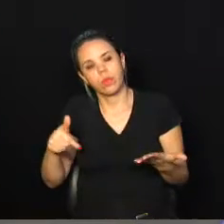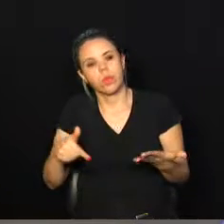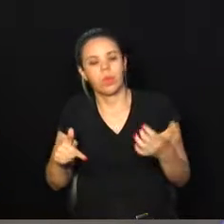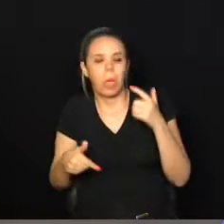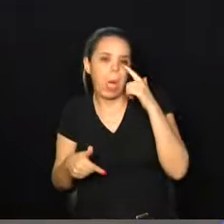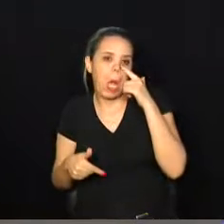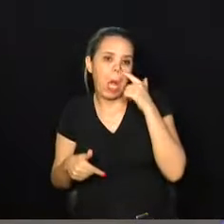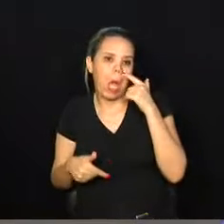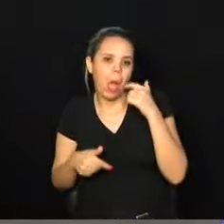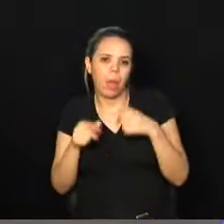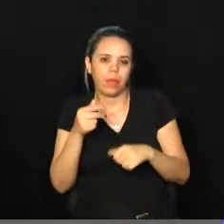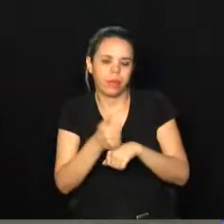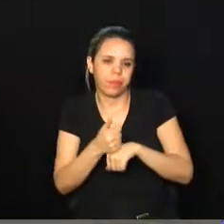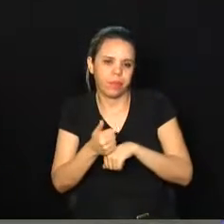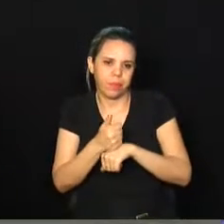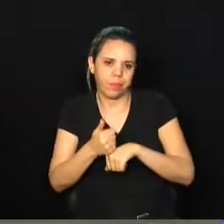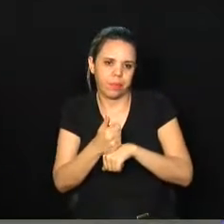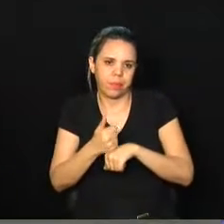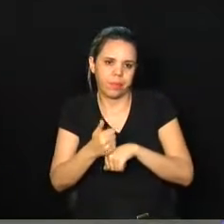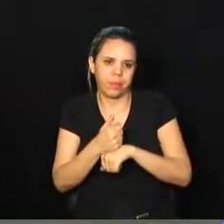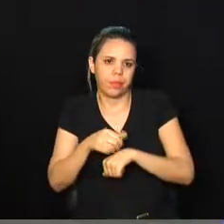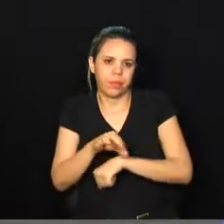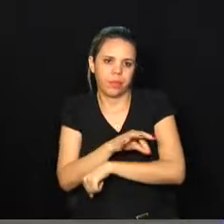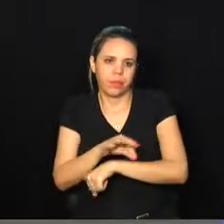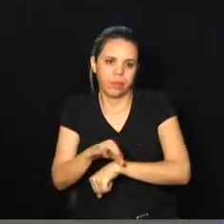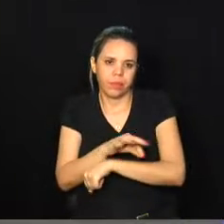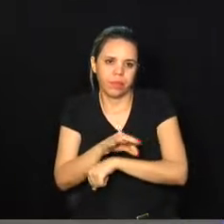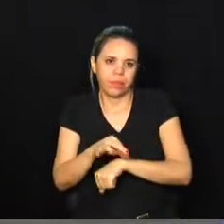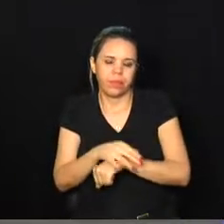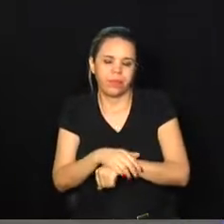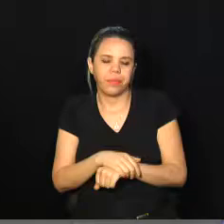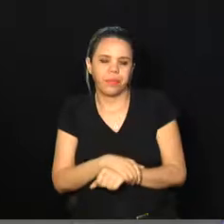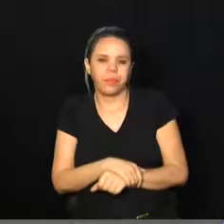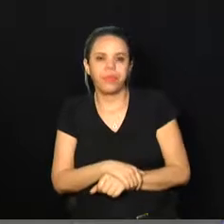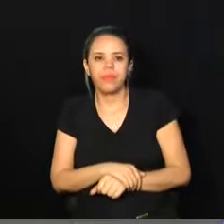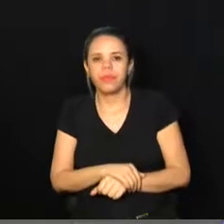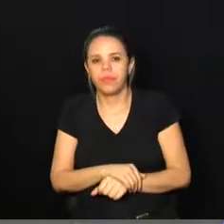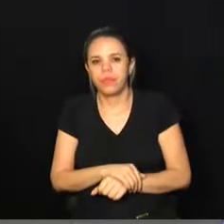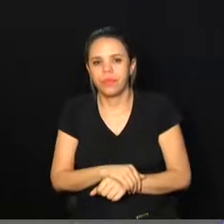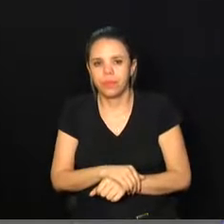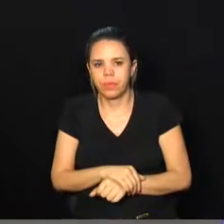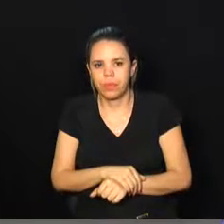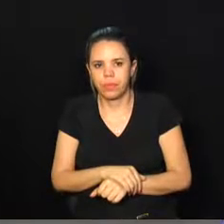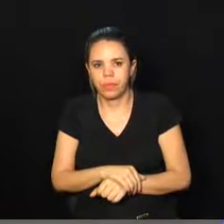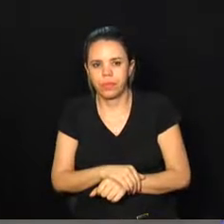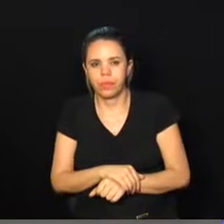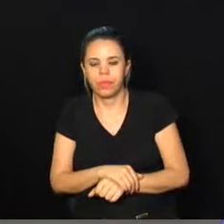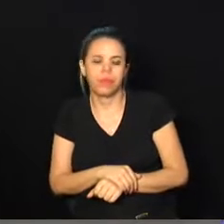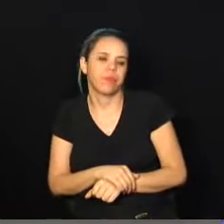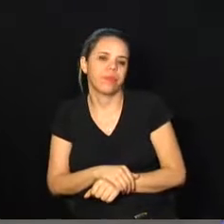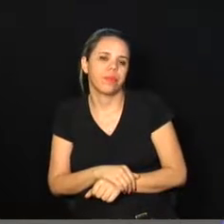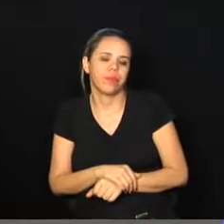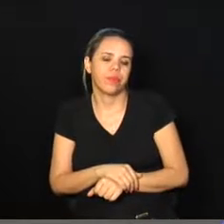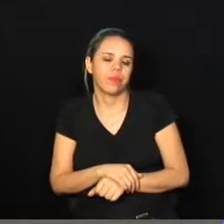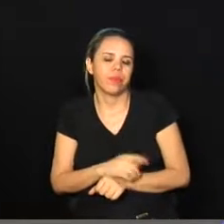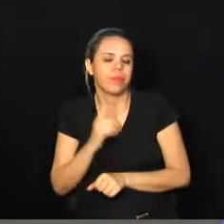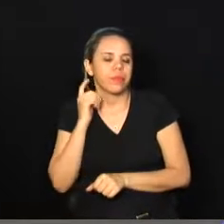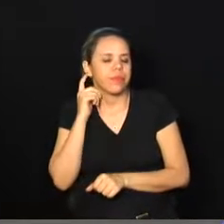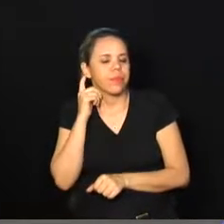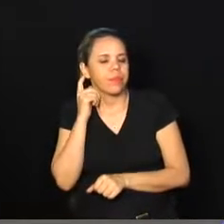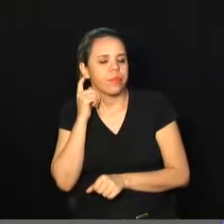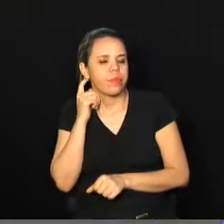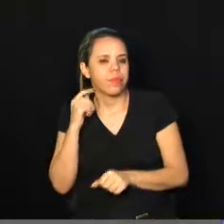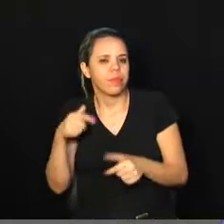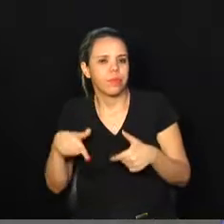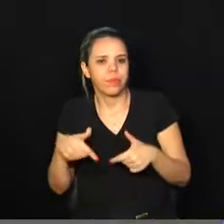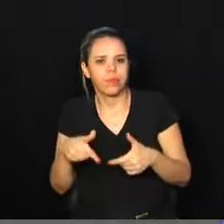com os profissionais de arquitetura e urbanismo que estão diretamente relacionados com os